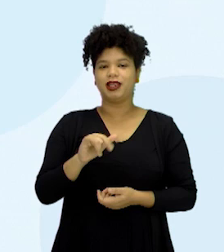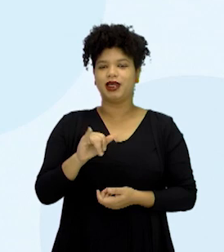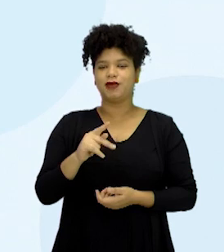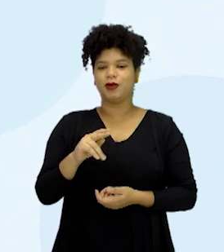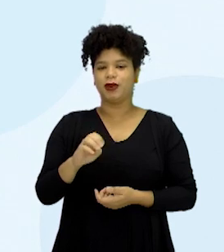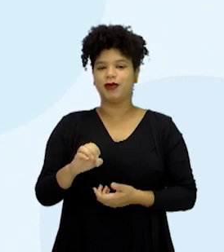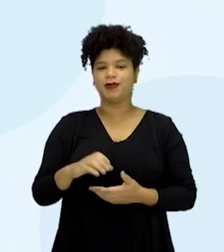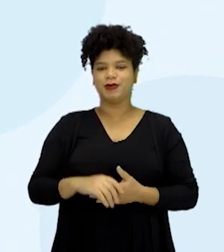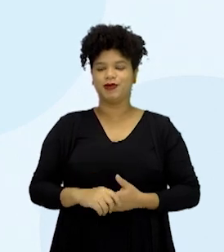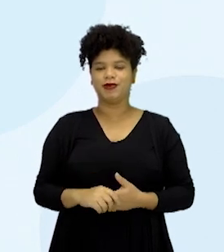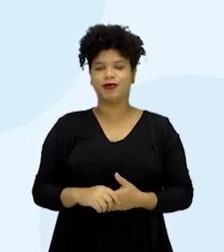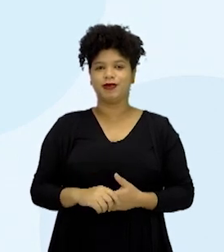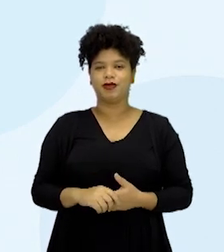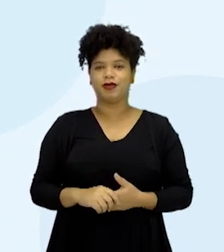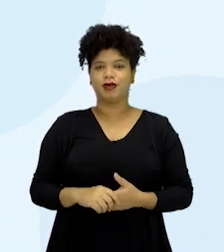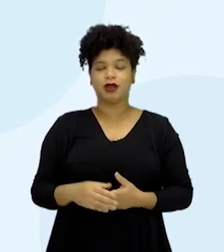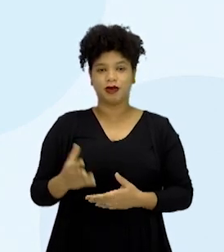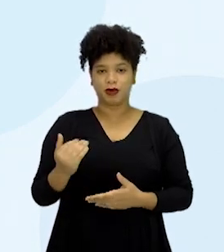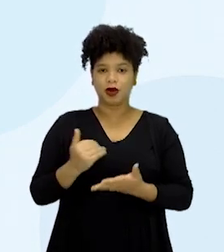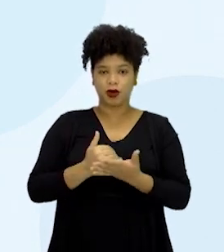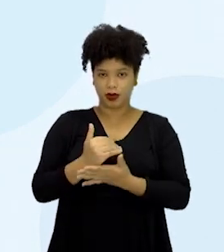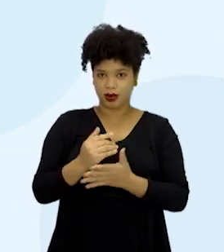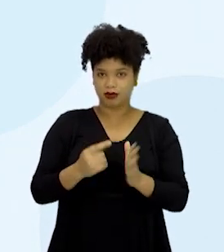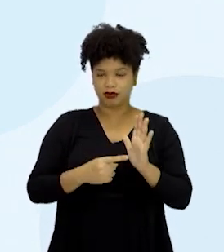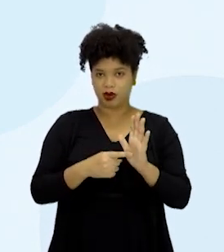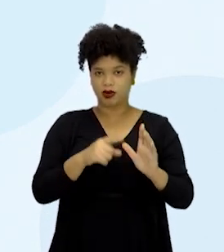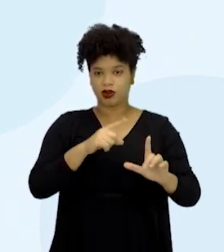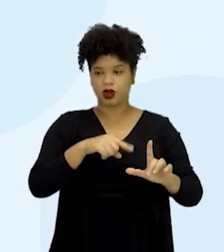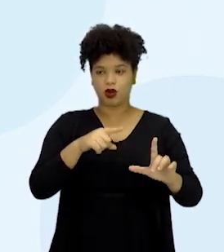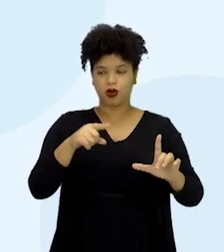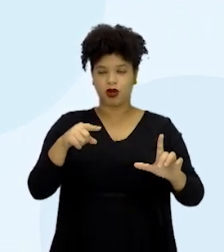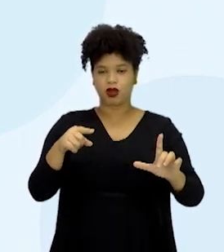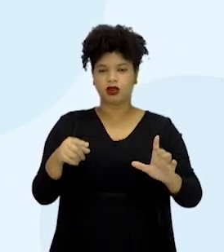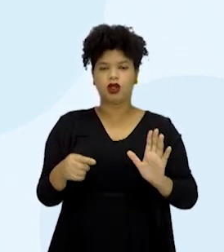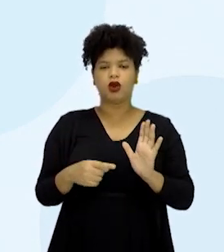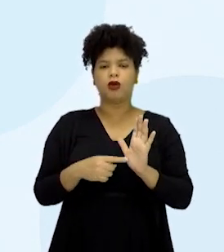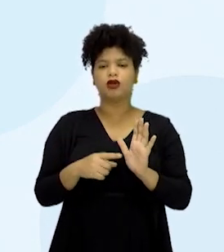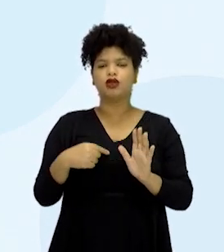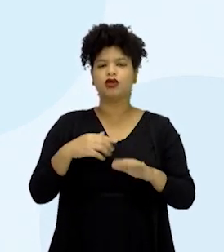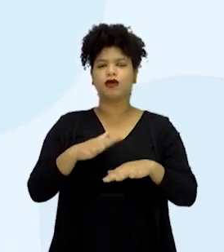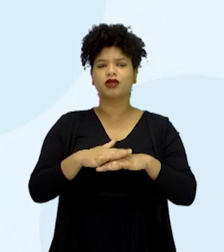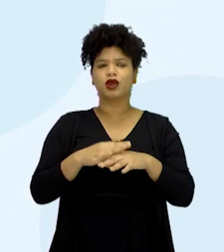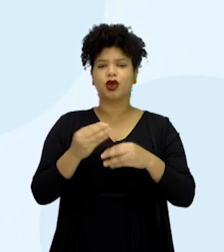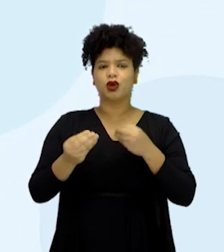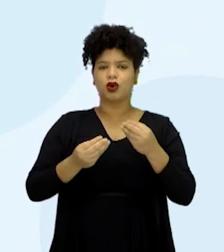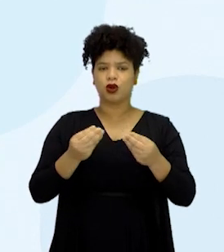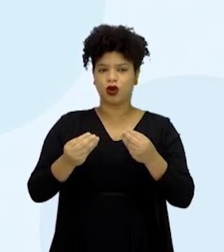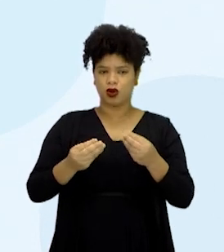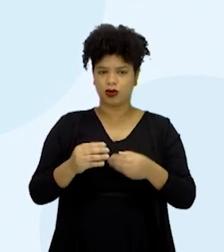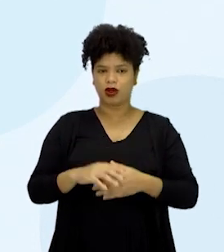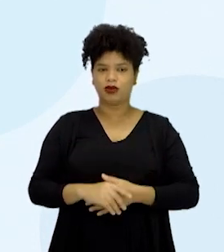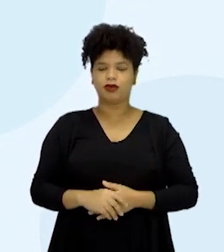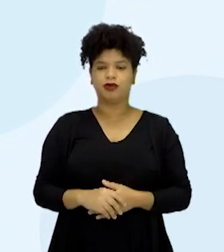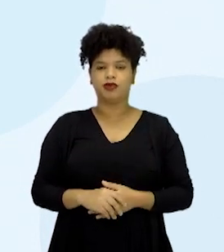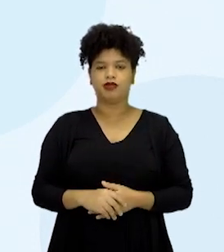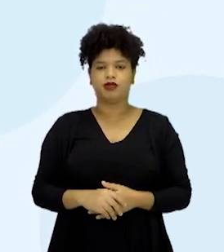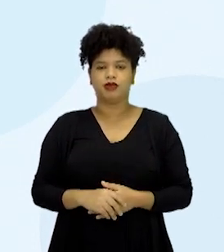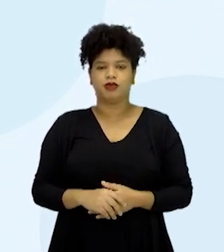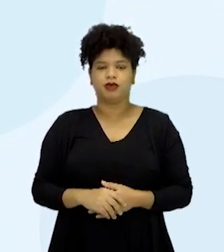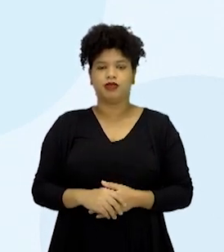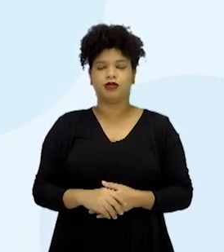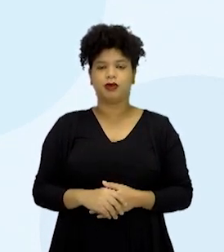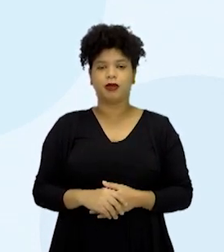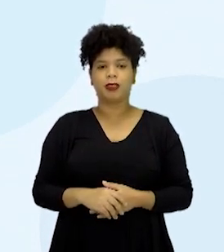Então, gente, agora para começar a mostrar os nossos resultados, eu gostaria de mostrar como que nós fizemos esse gráfico lá no Excel. Então, eu vou pedir